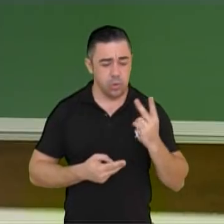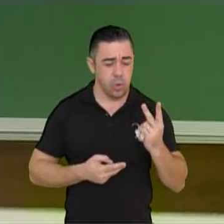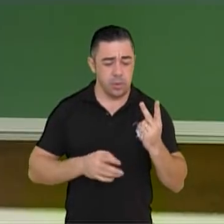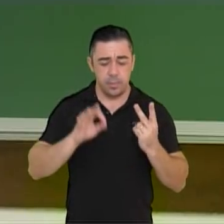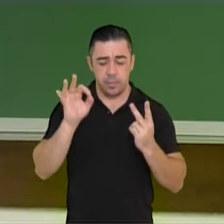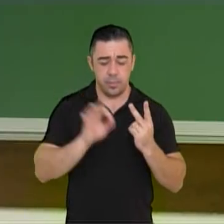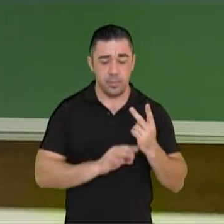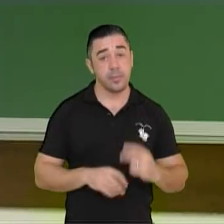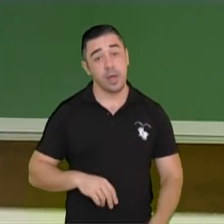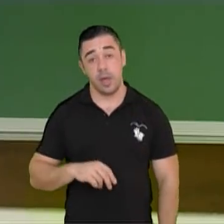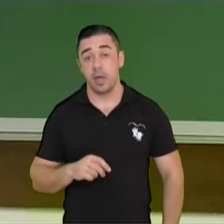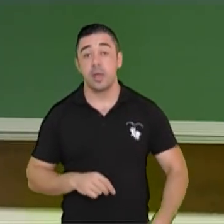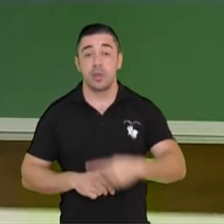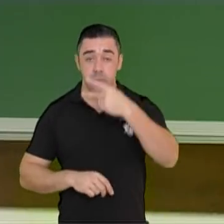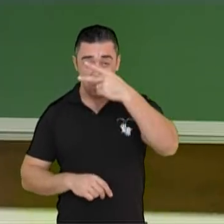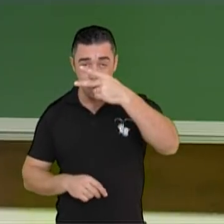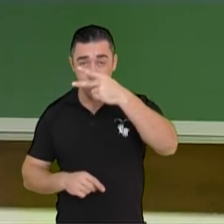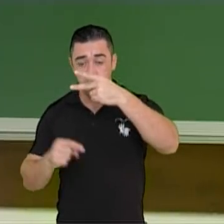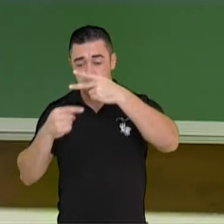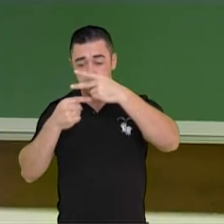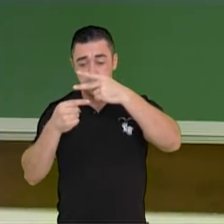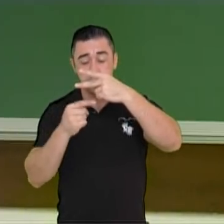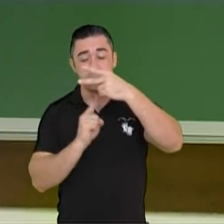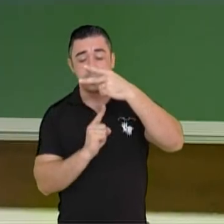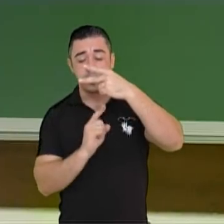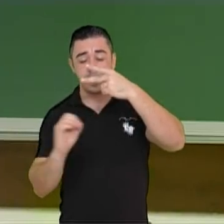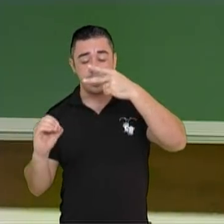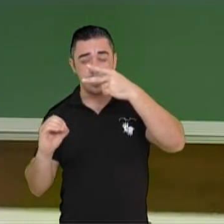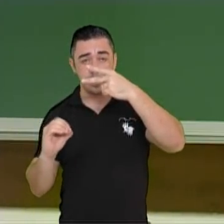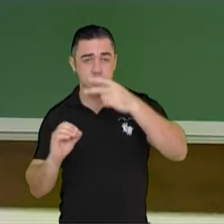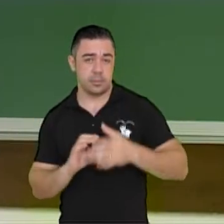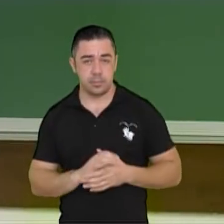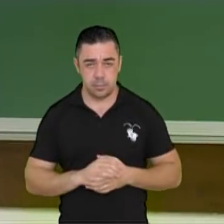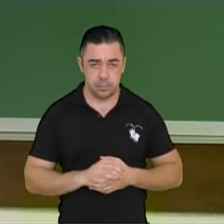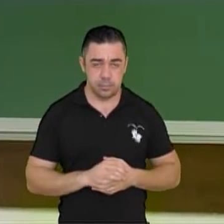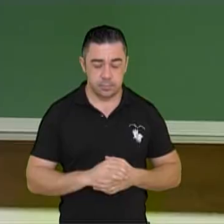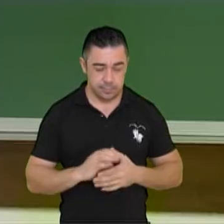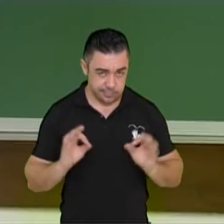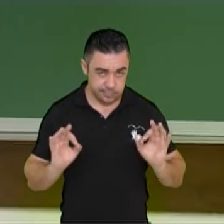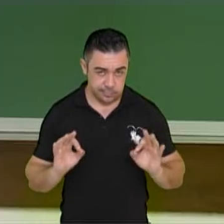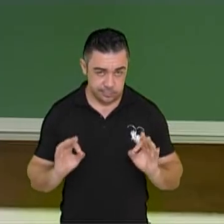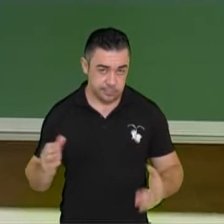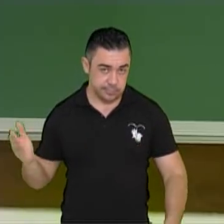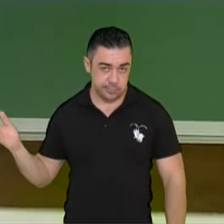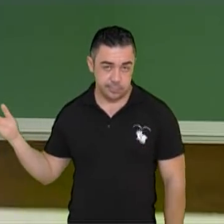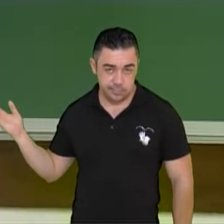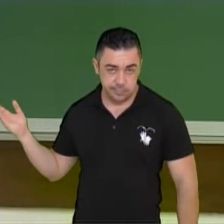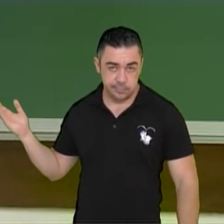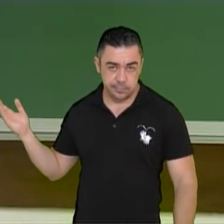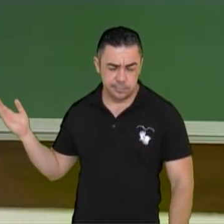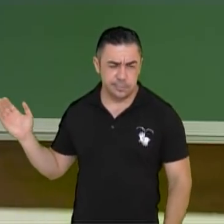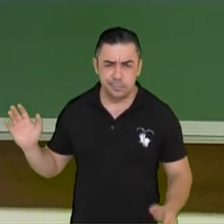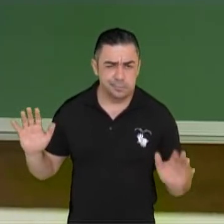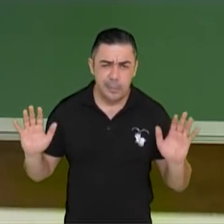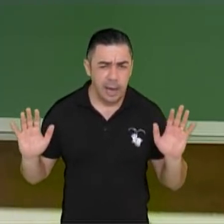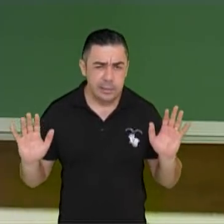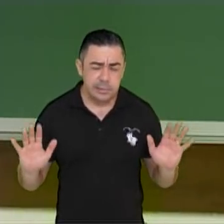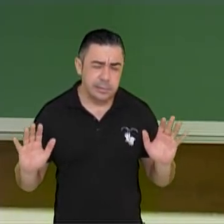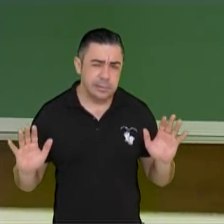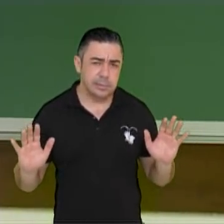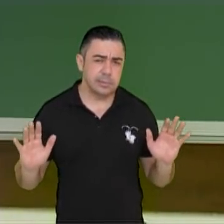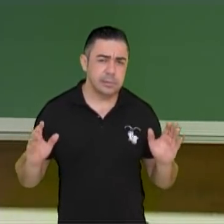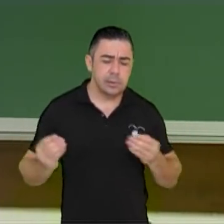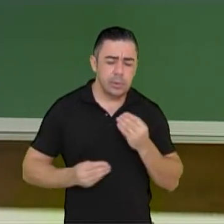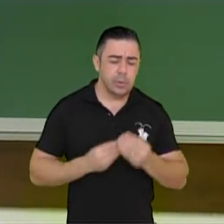2%? É 2 por 100, ou seja, 2 sobre 100. Mas como que eu pego